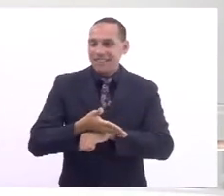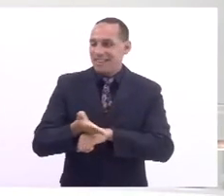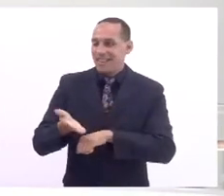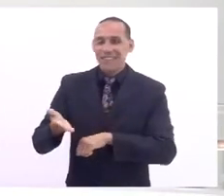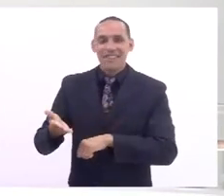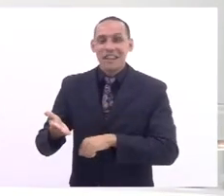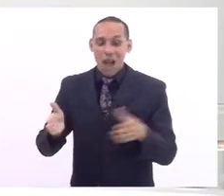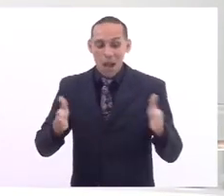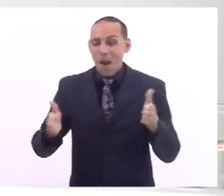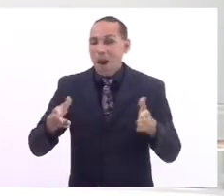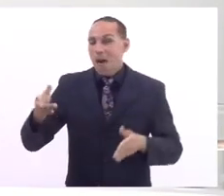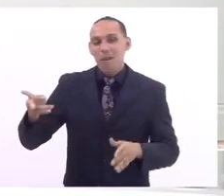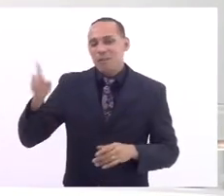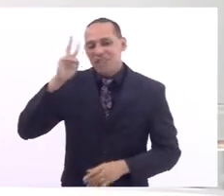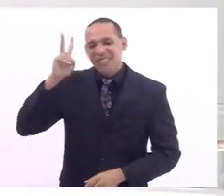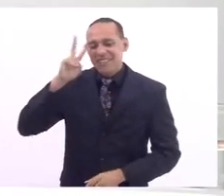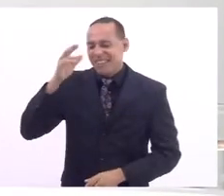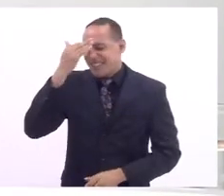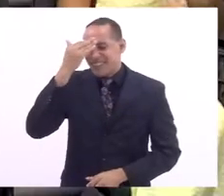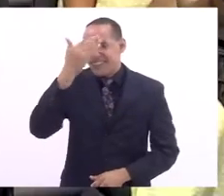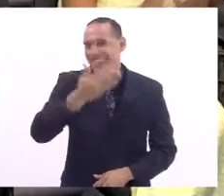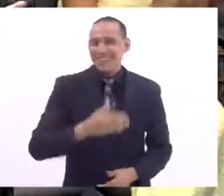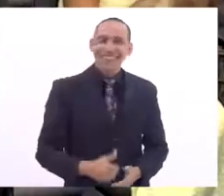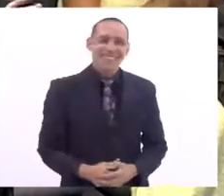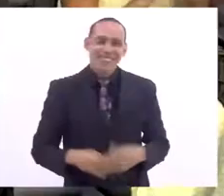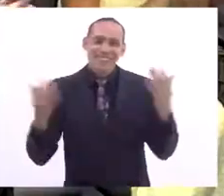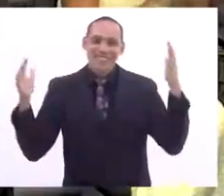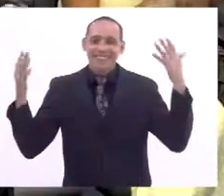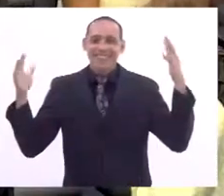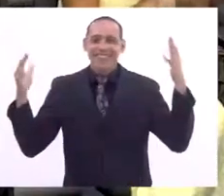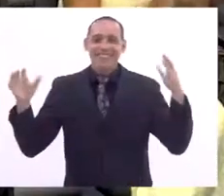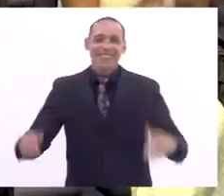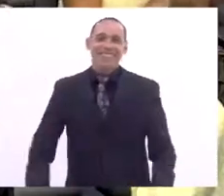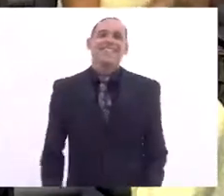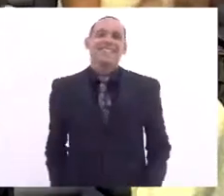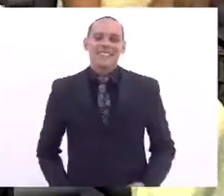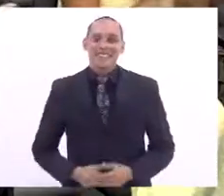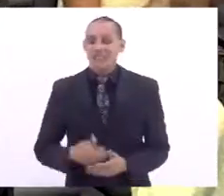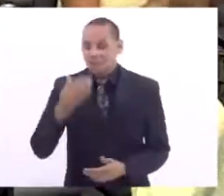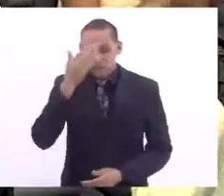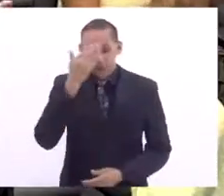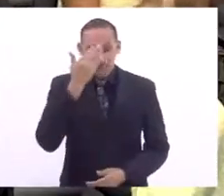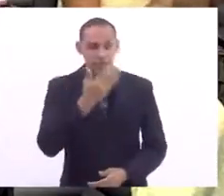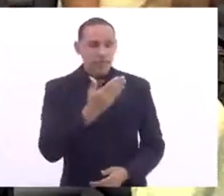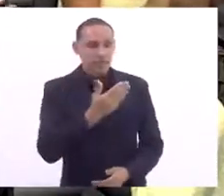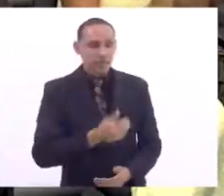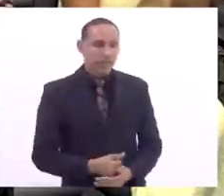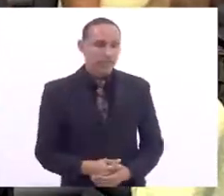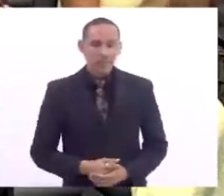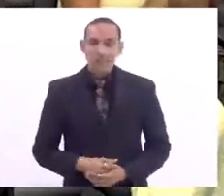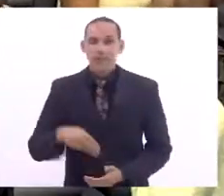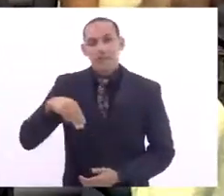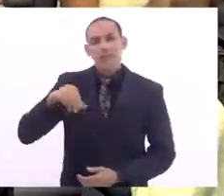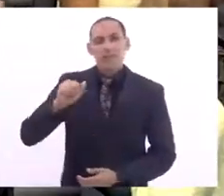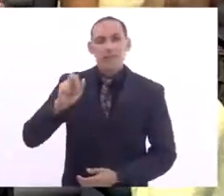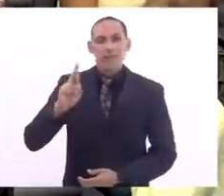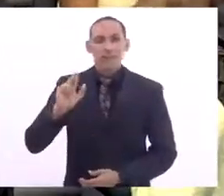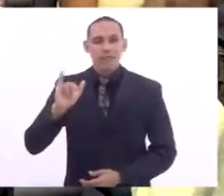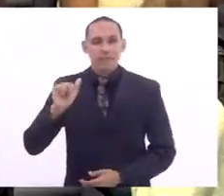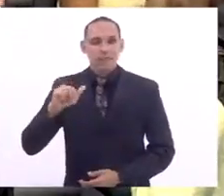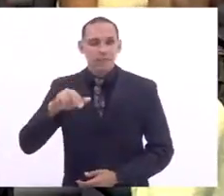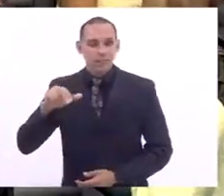histórico para gente muito obrigada gente e obrigado Mariana